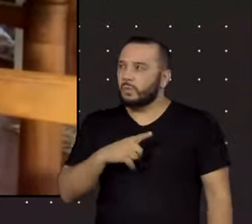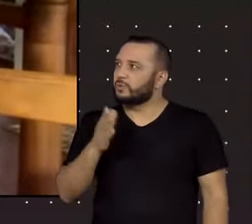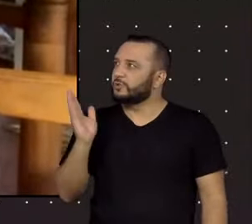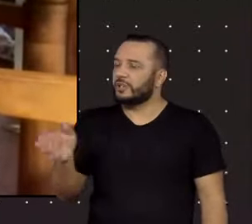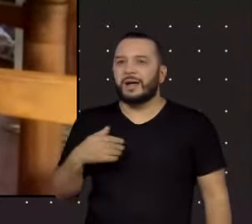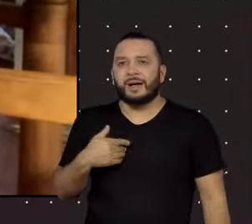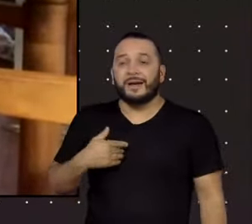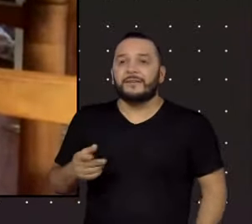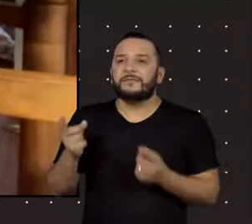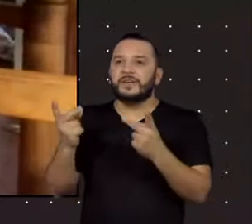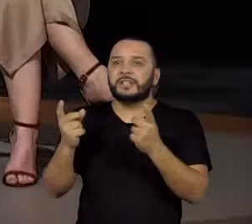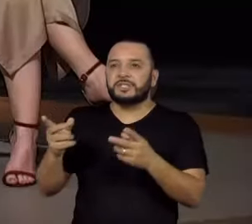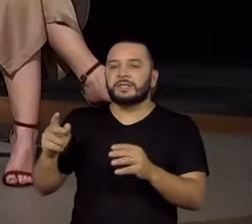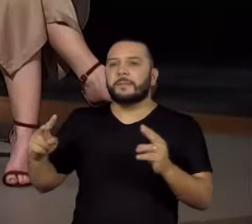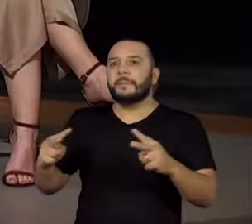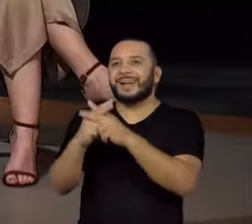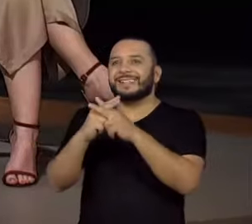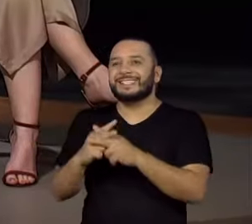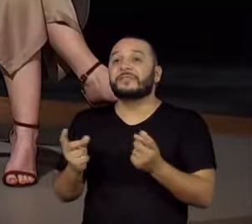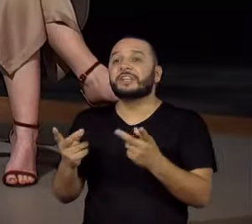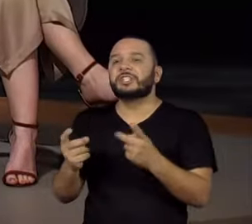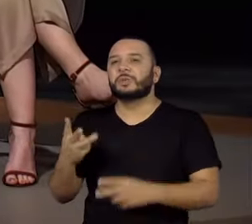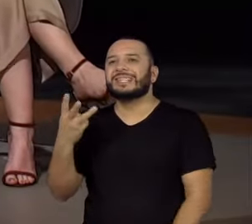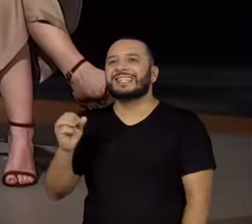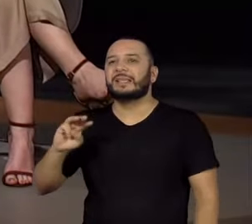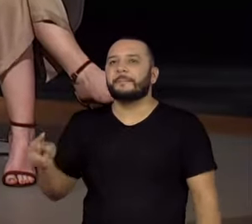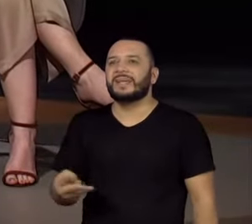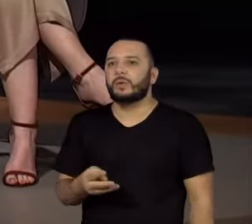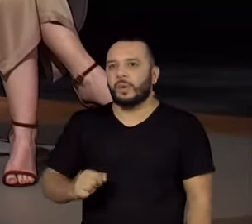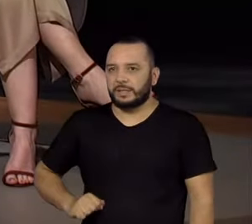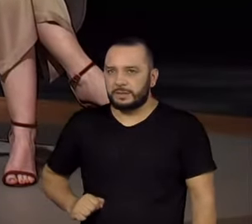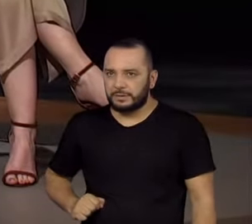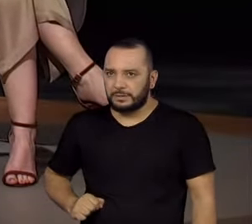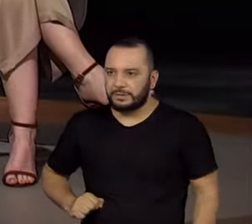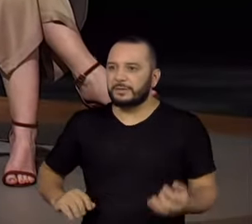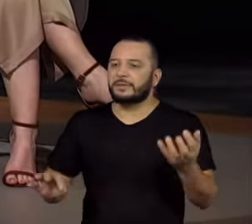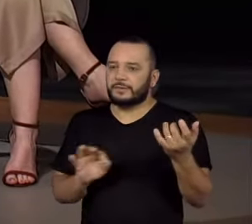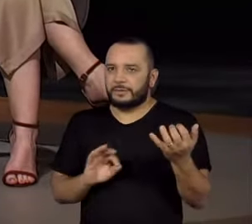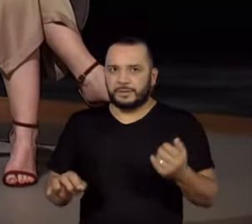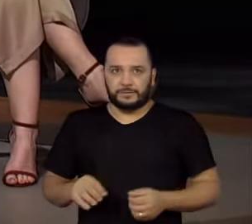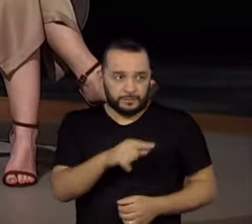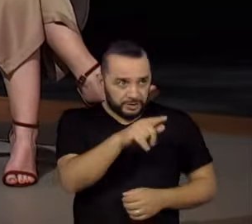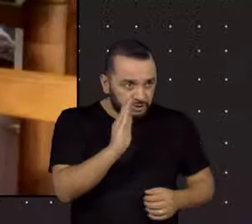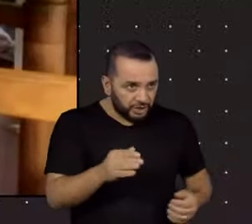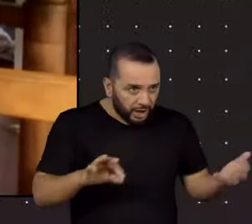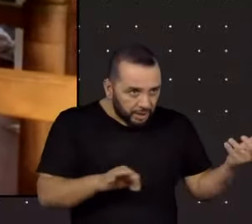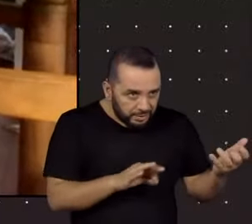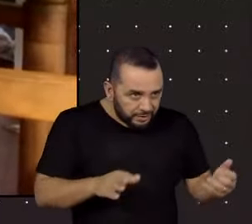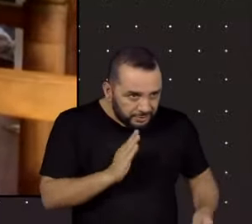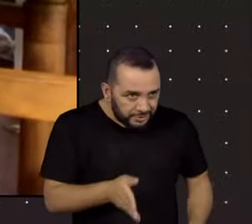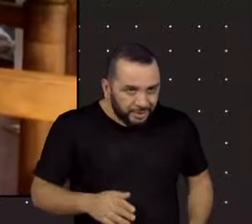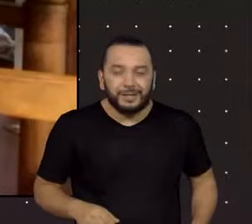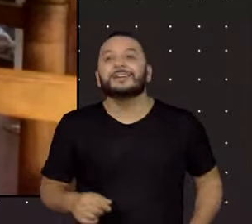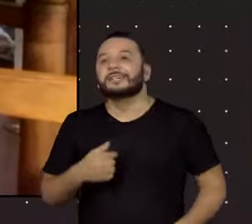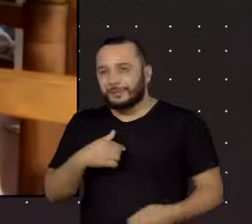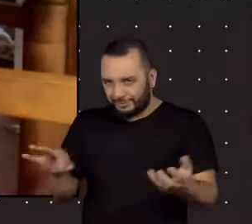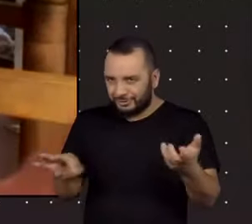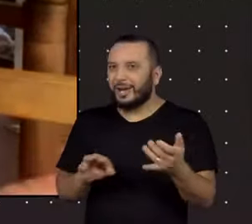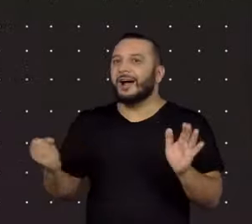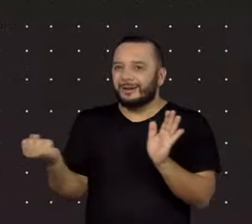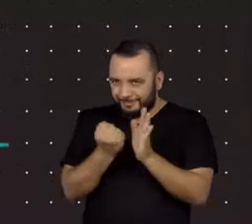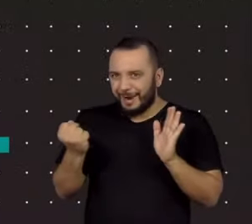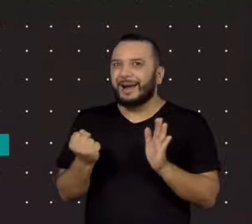milhões de dólares, né? Você chegou a ter um Stradivarius nas mãos? Já cheguei a ter, sim. Ter